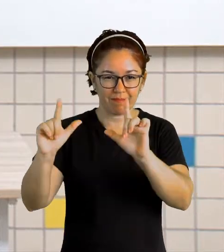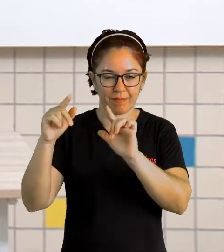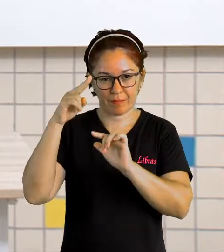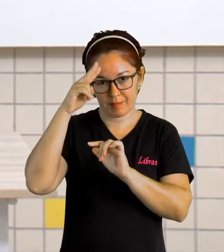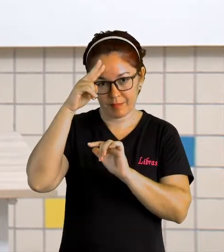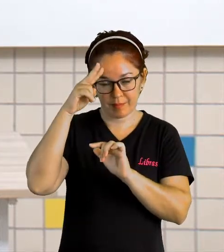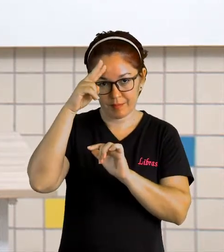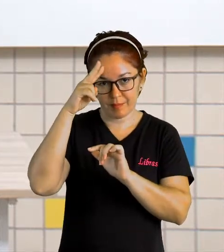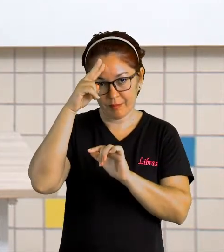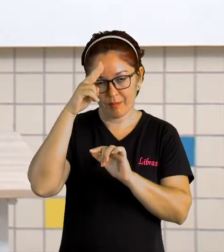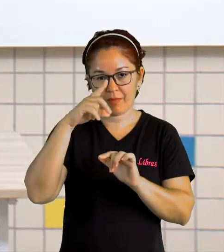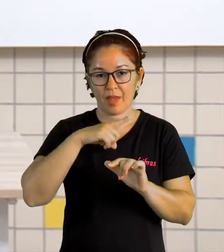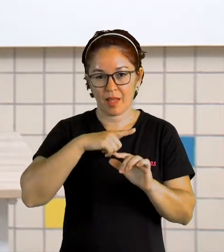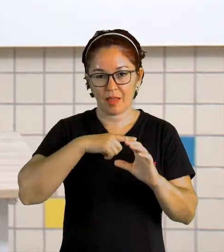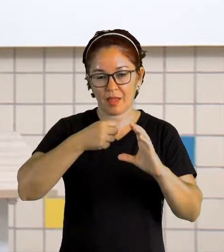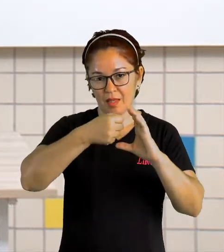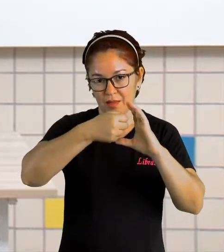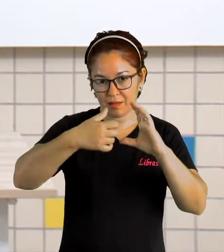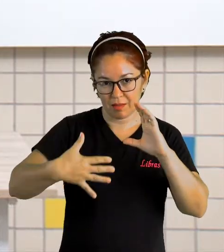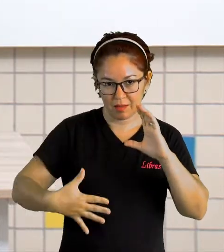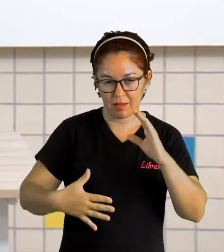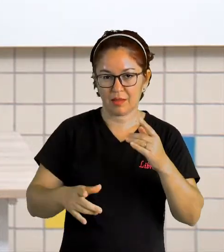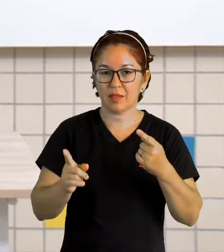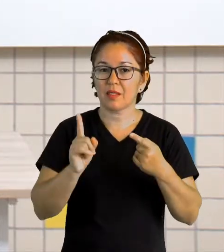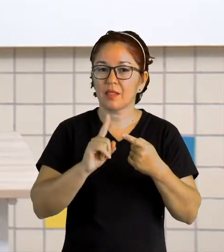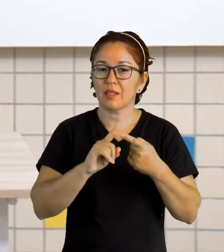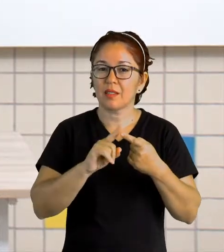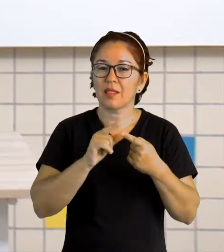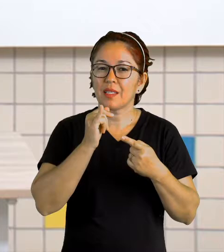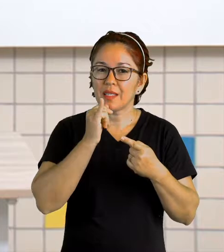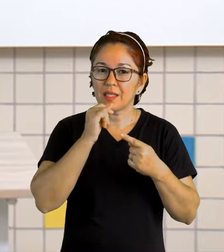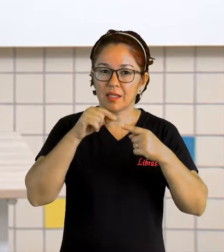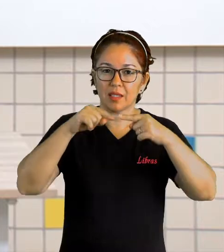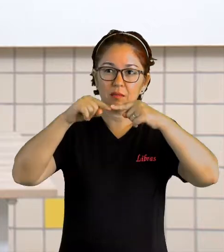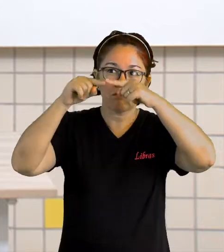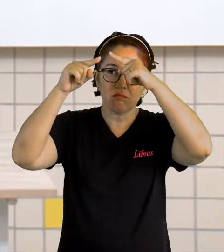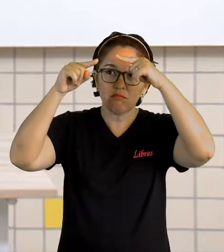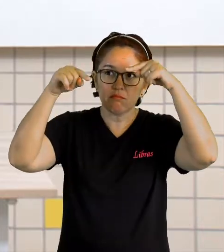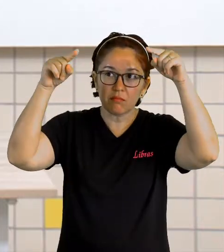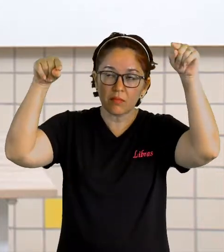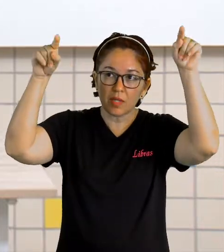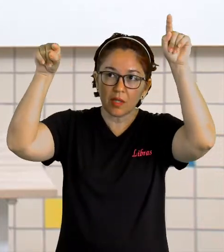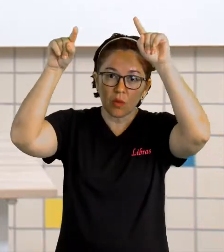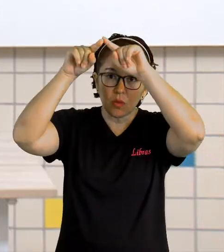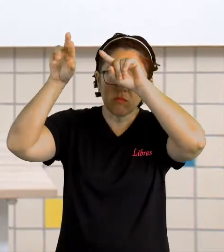elementos como tipos diferentes de balões de conversa.